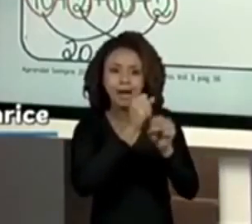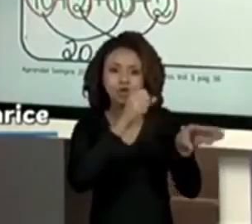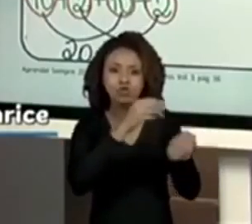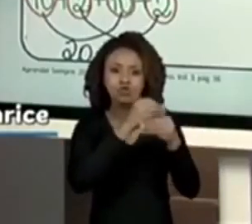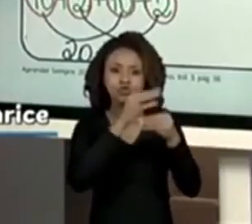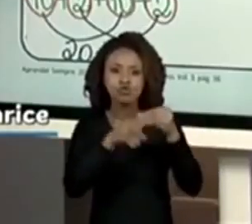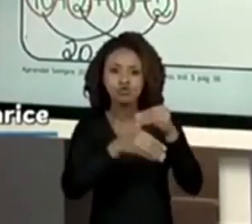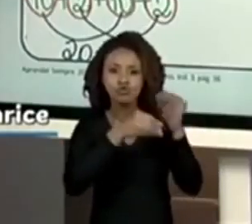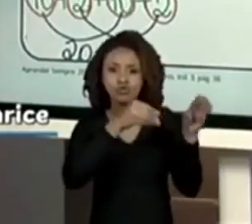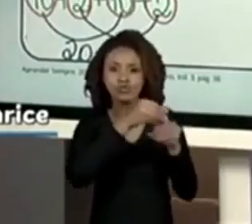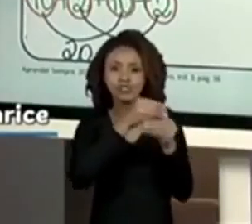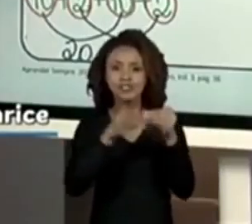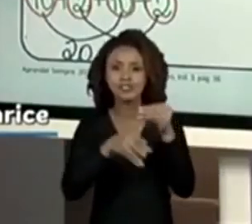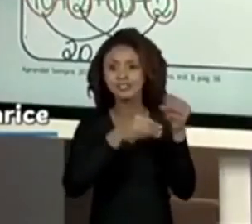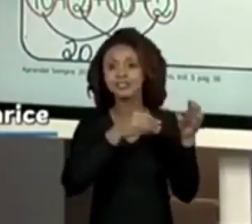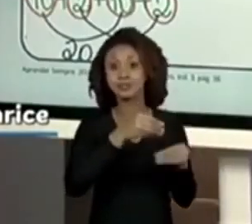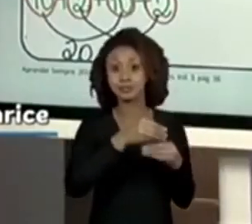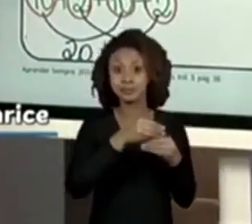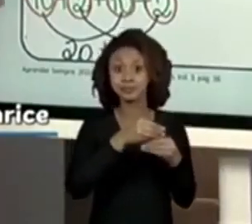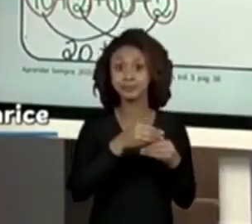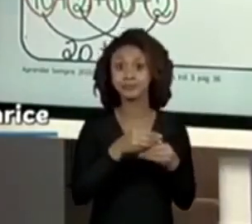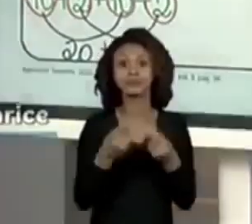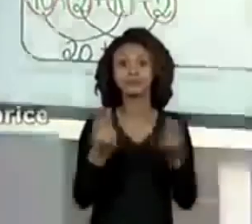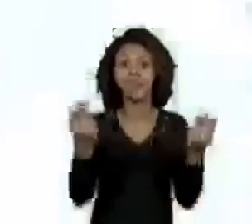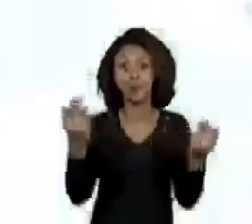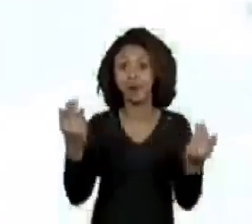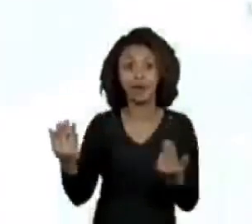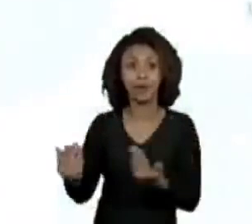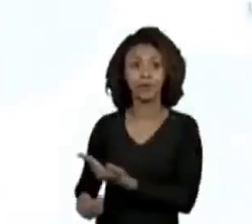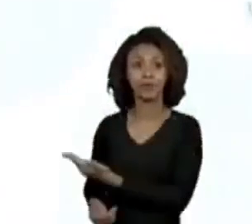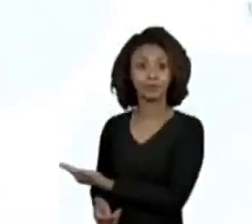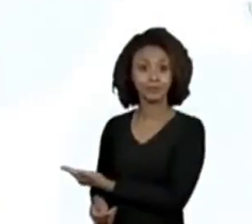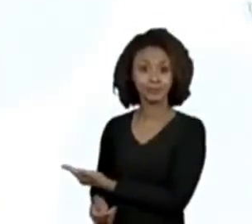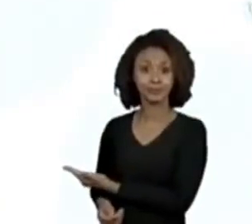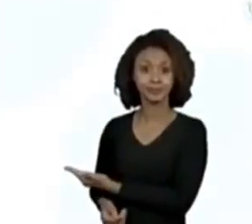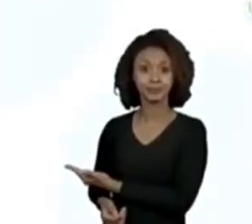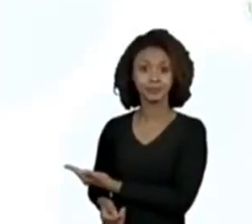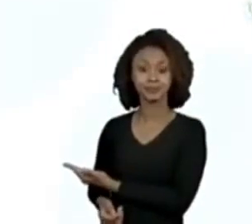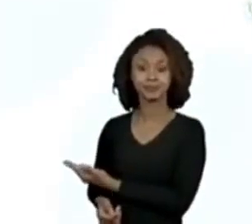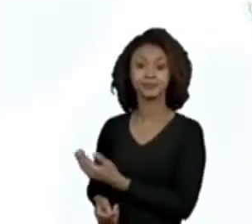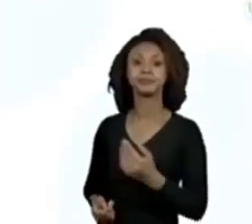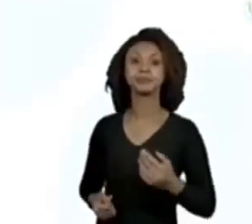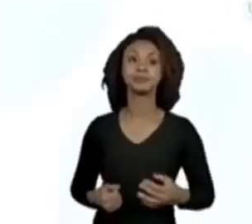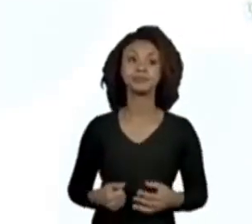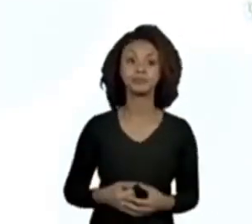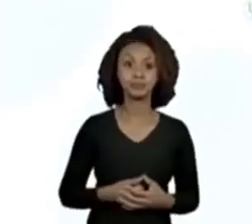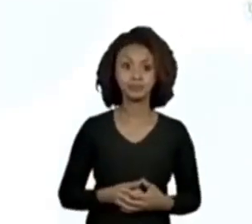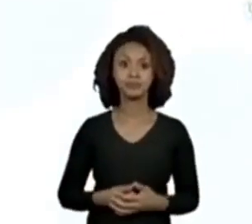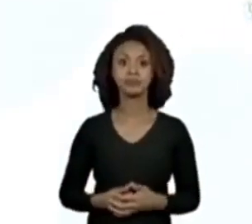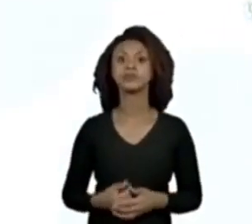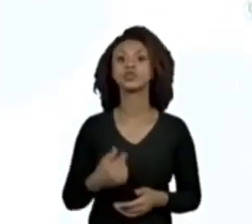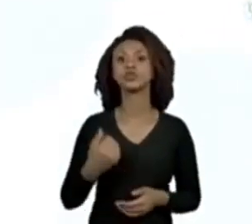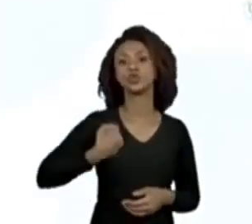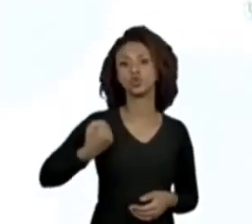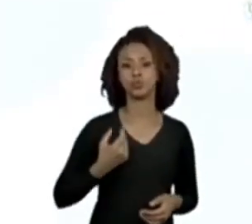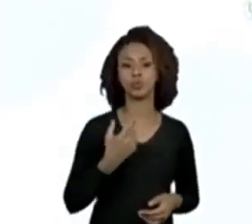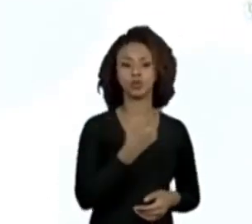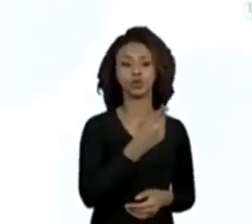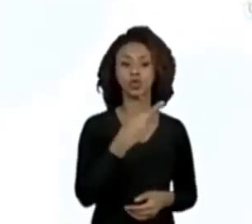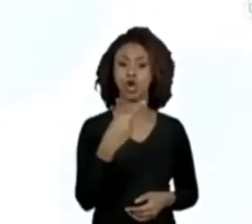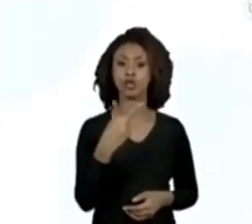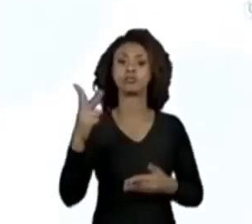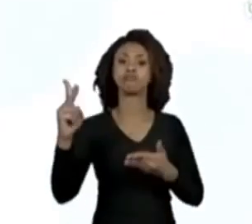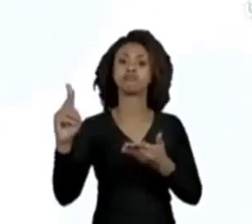parte por parte, tá bom? Como eu fiz aqui, ó. A gente colocou, separou o 12 em